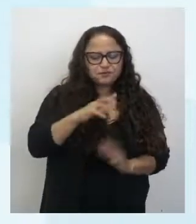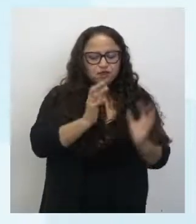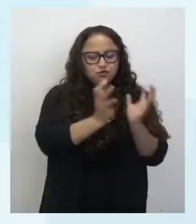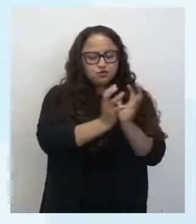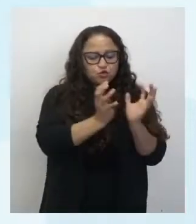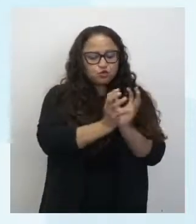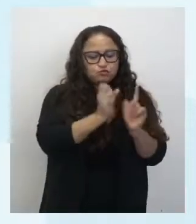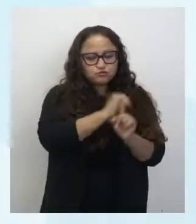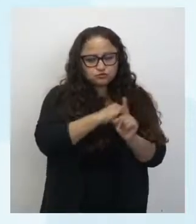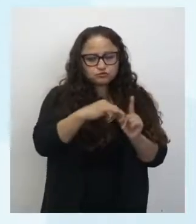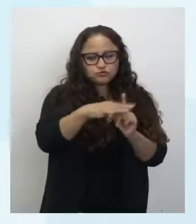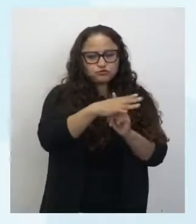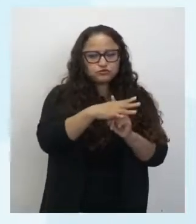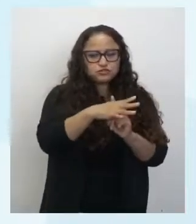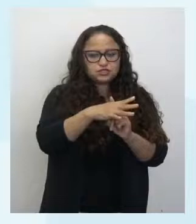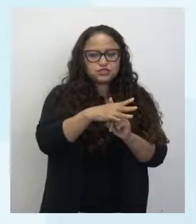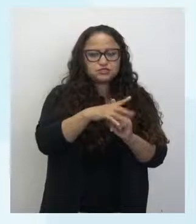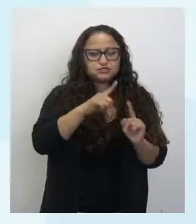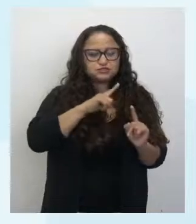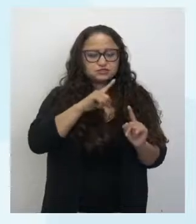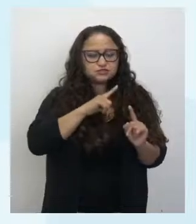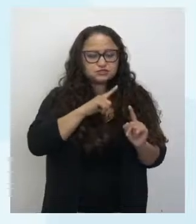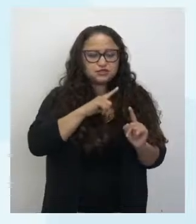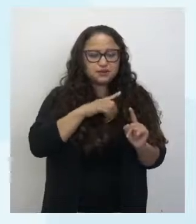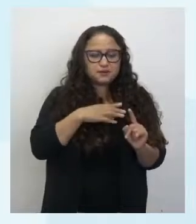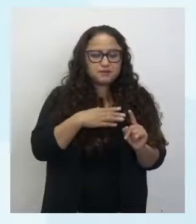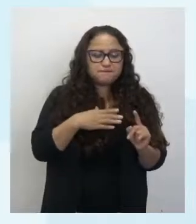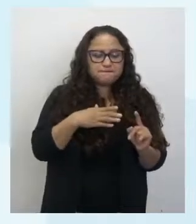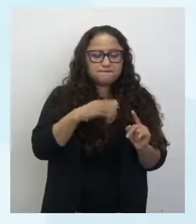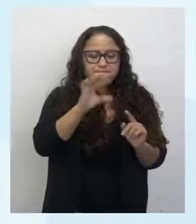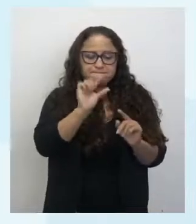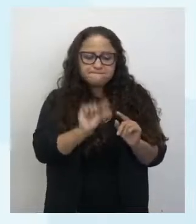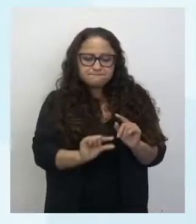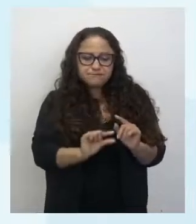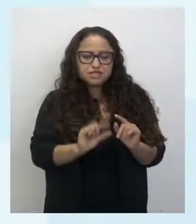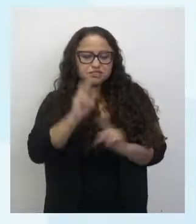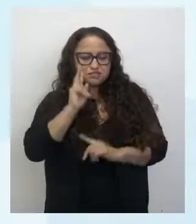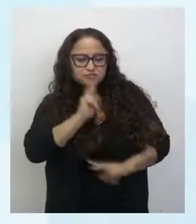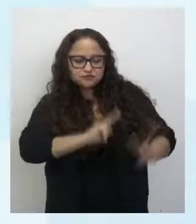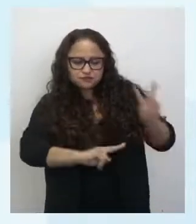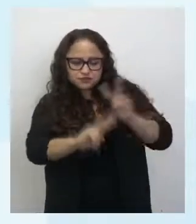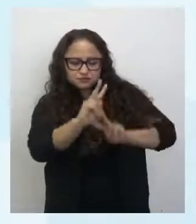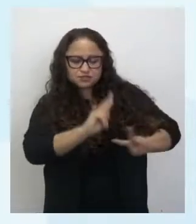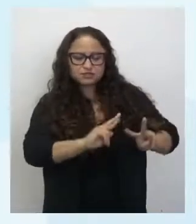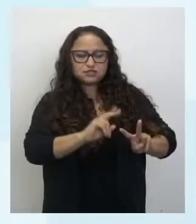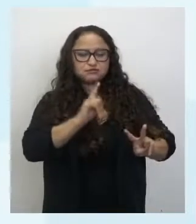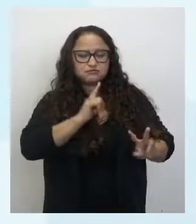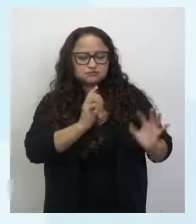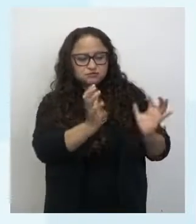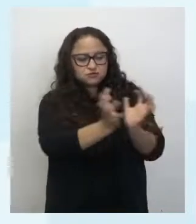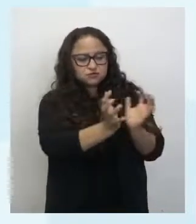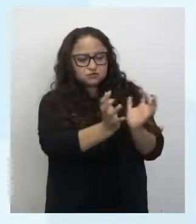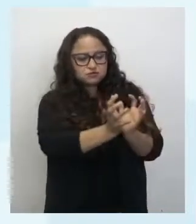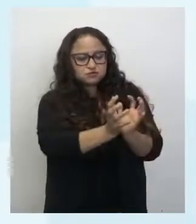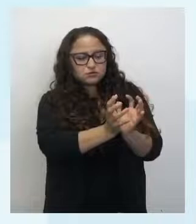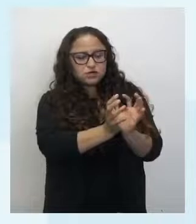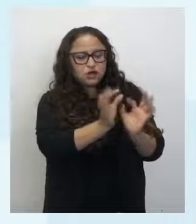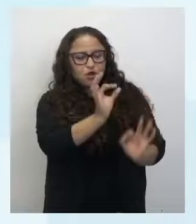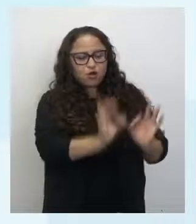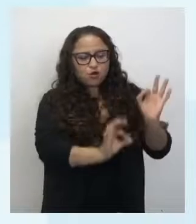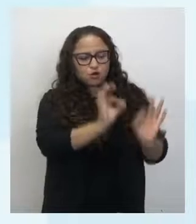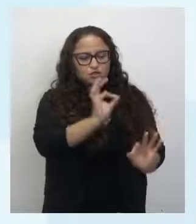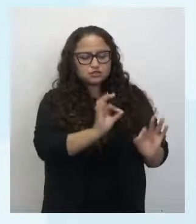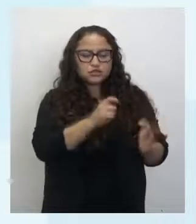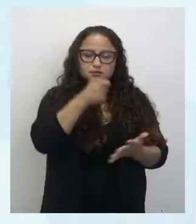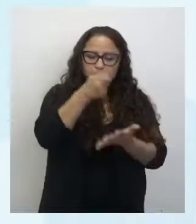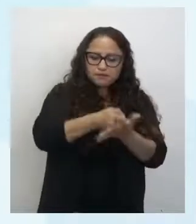grupos sociais mais vulneráveis, tá? Então, de uma certa forma, eles têm que se agruparem, se organizarem para poder o quê?